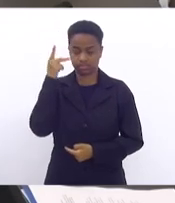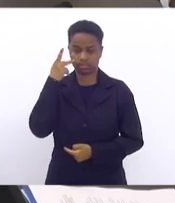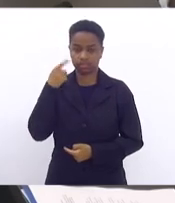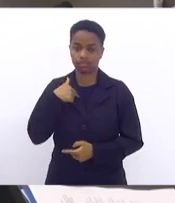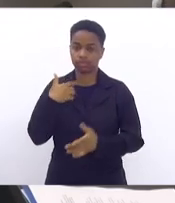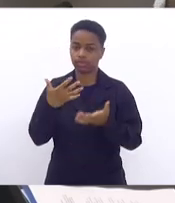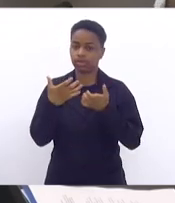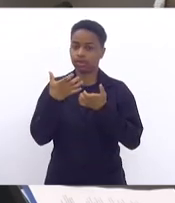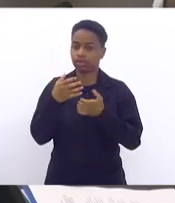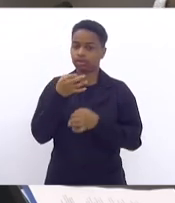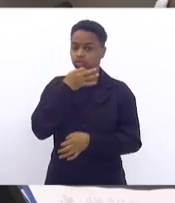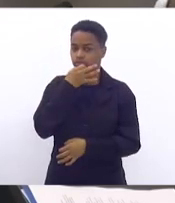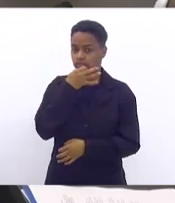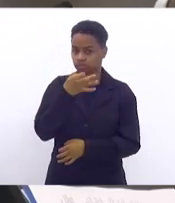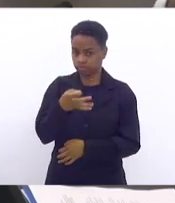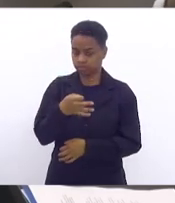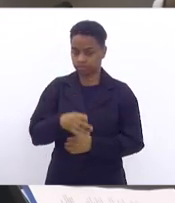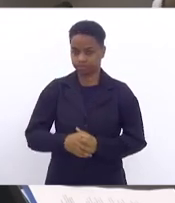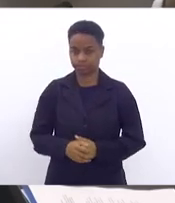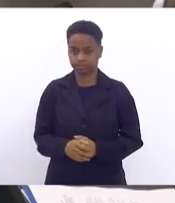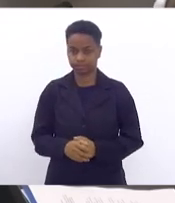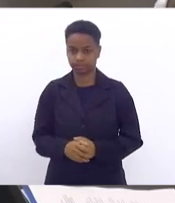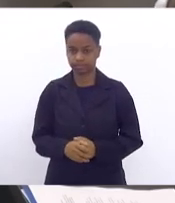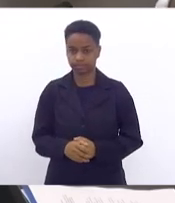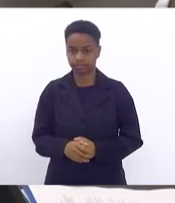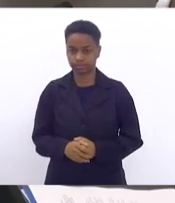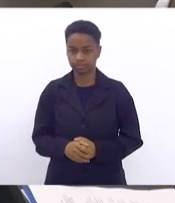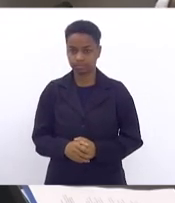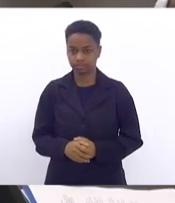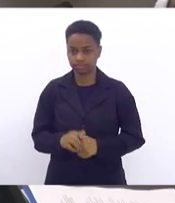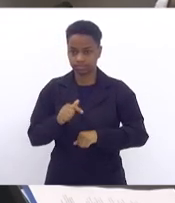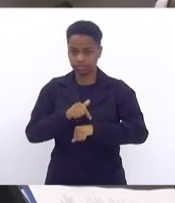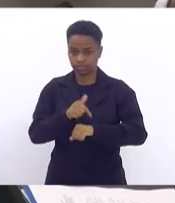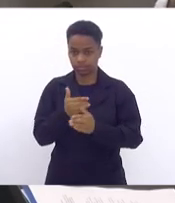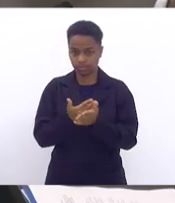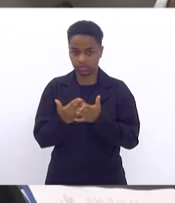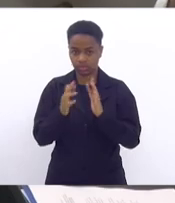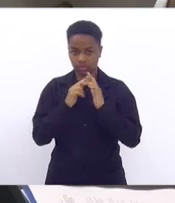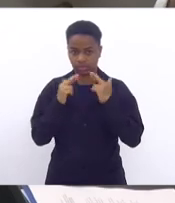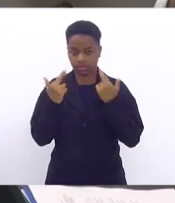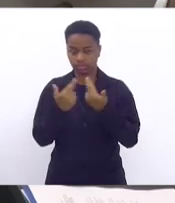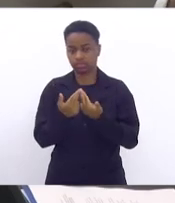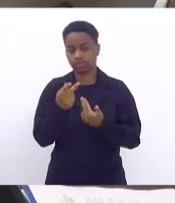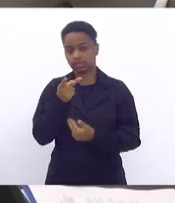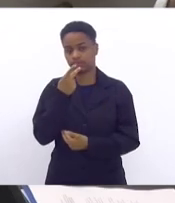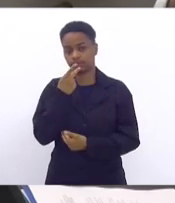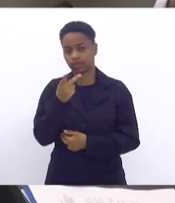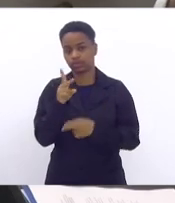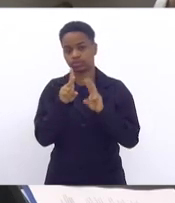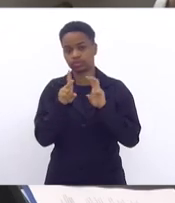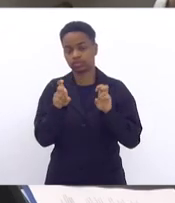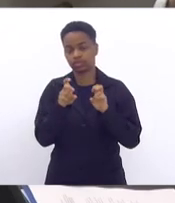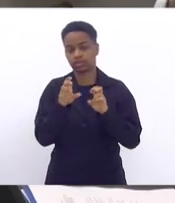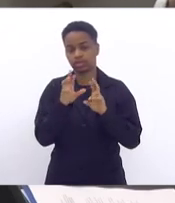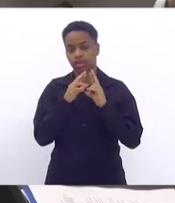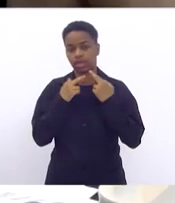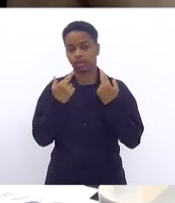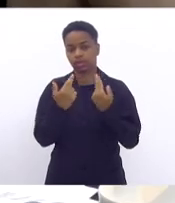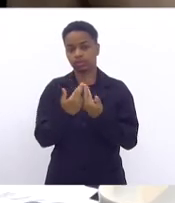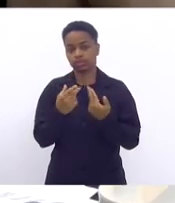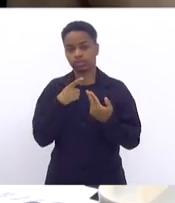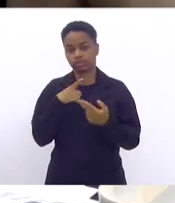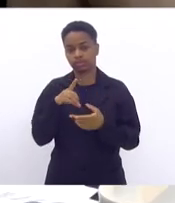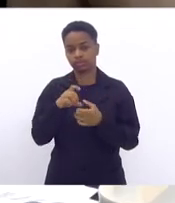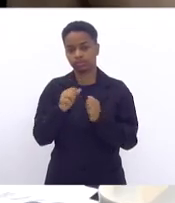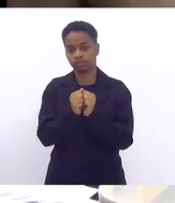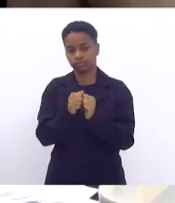lhe sugerir. Pois não? O senhor, quando abriu aqui a reunião, o senhor falou de uma reunião que o senhor teve com